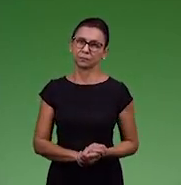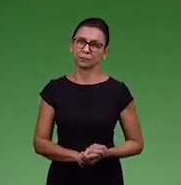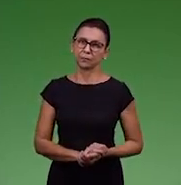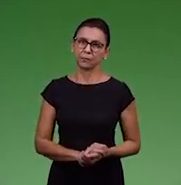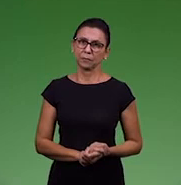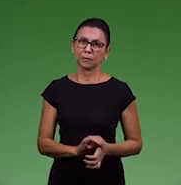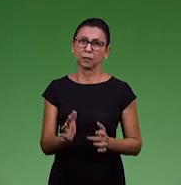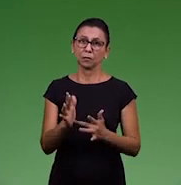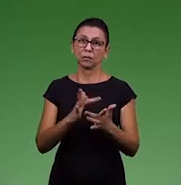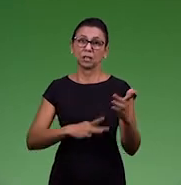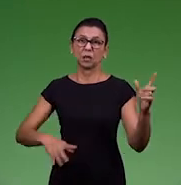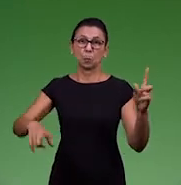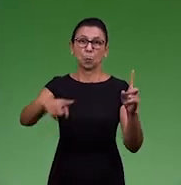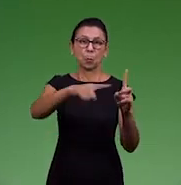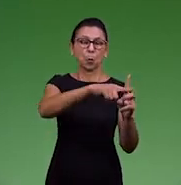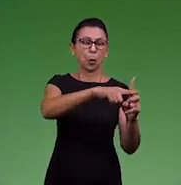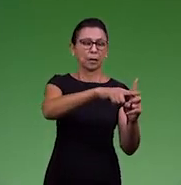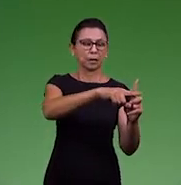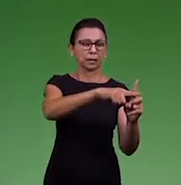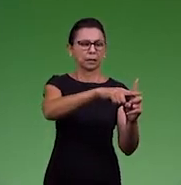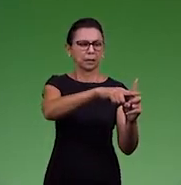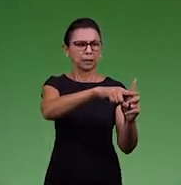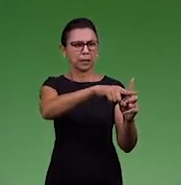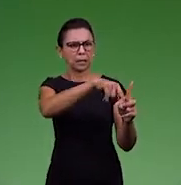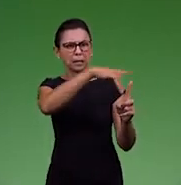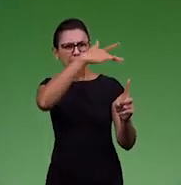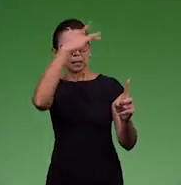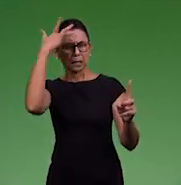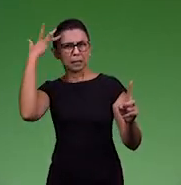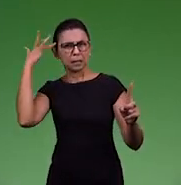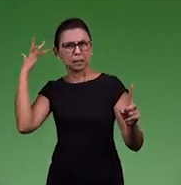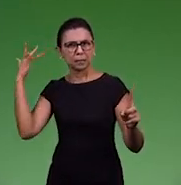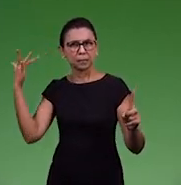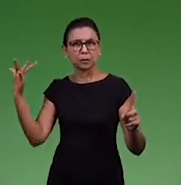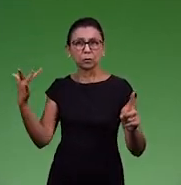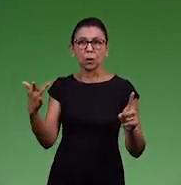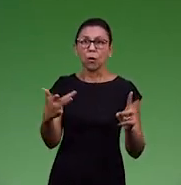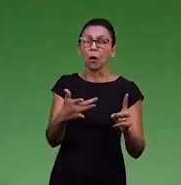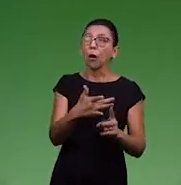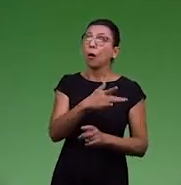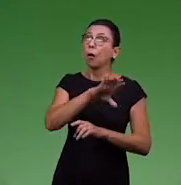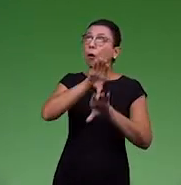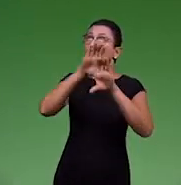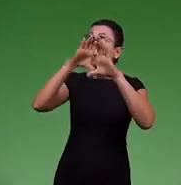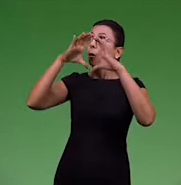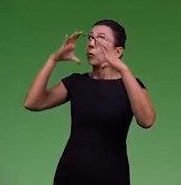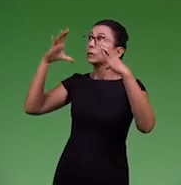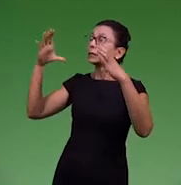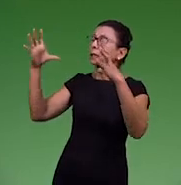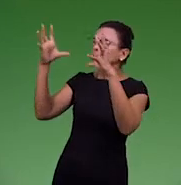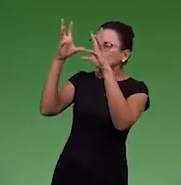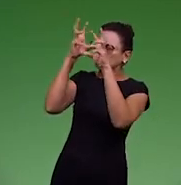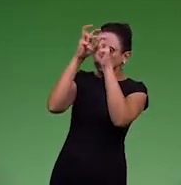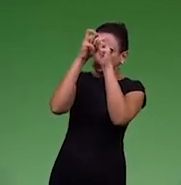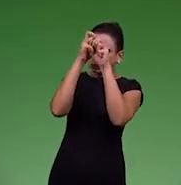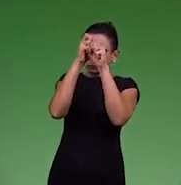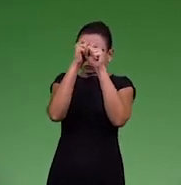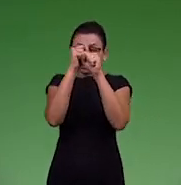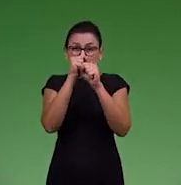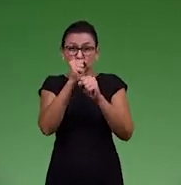no peito, houve tremor de terra, o céu se escureceu, aquela coisa, aquela angústia, as